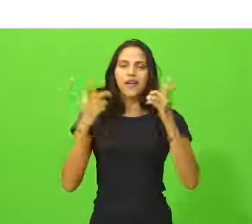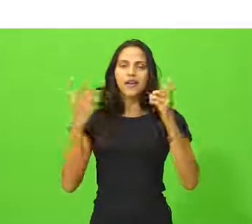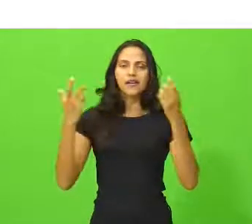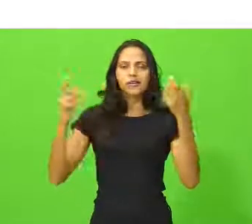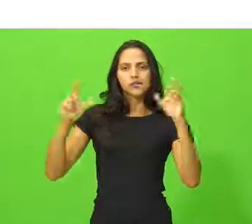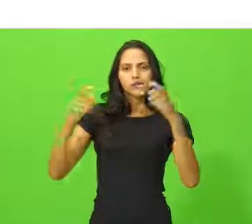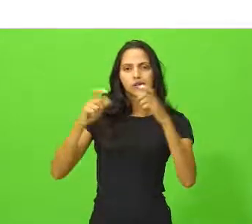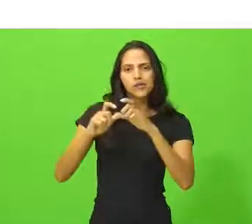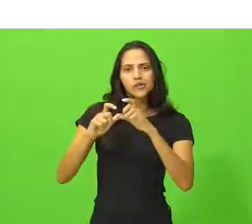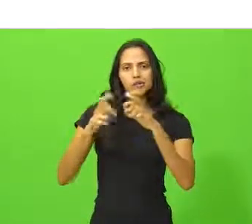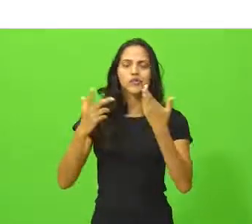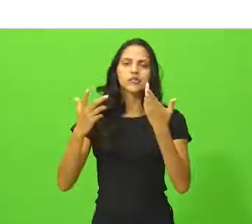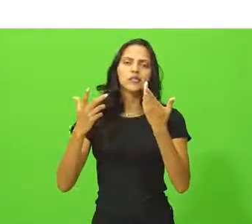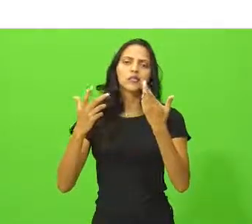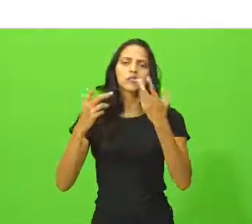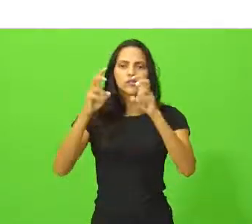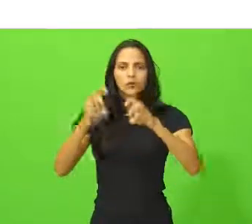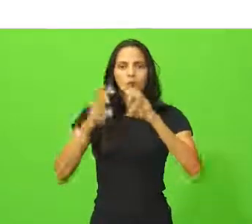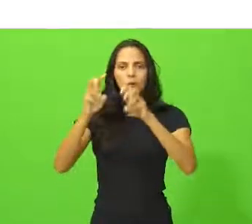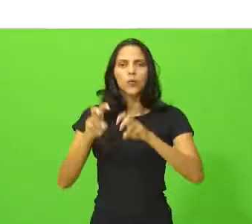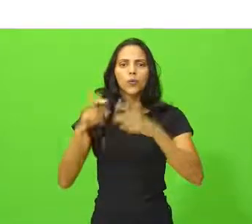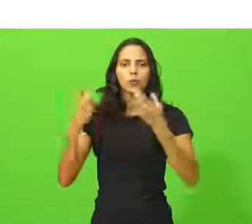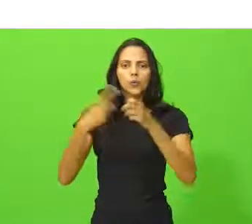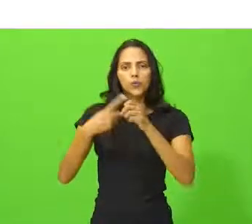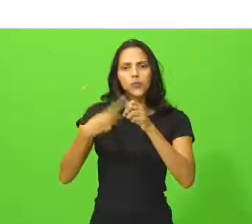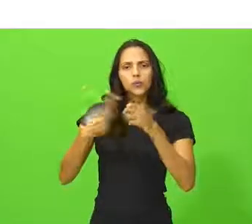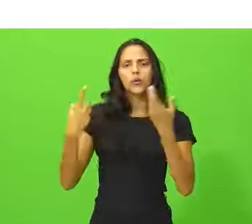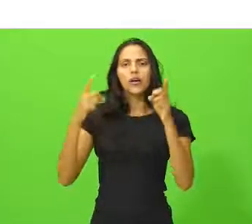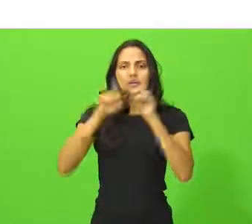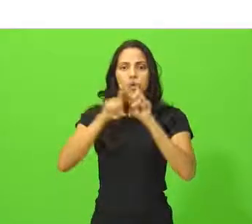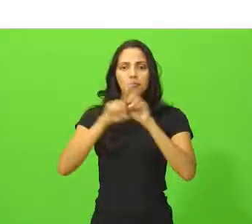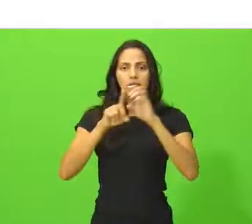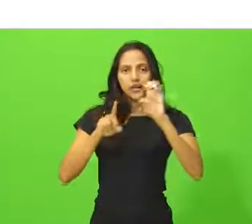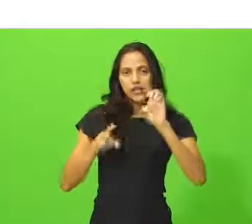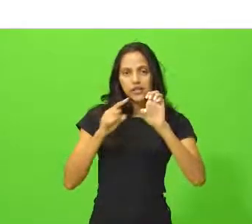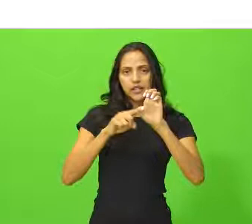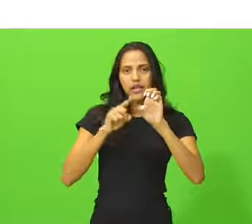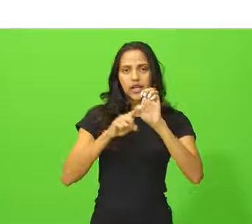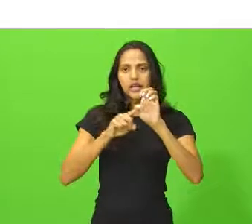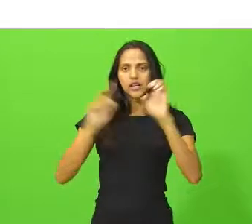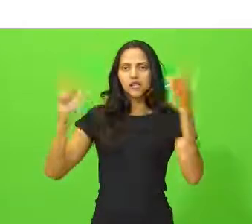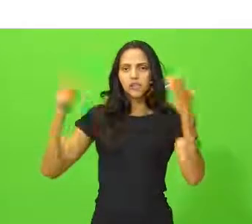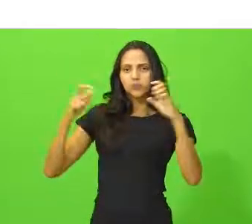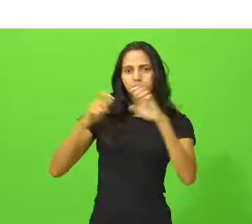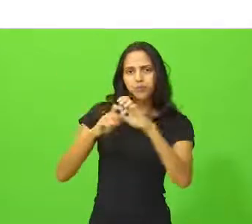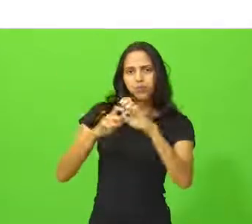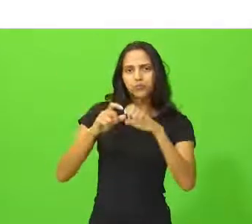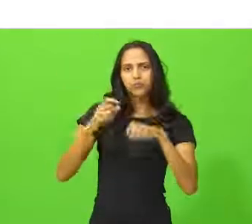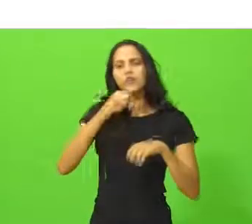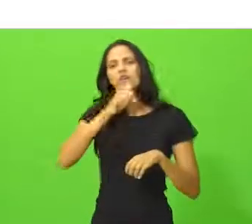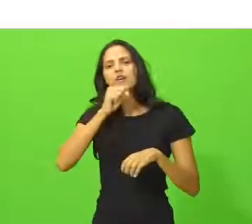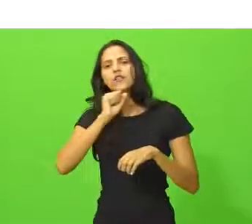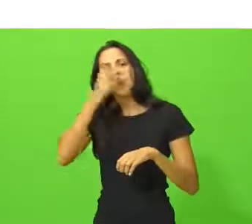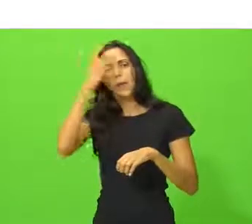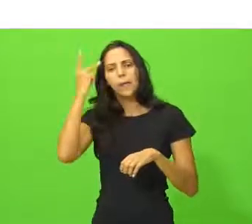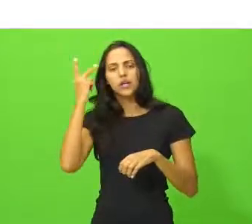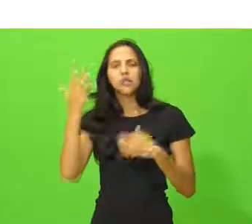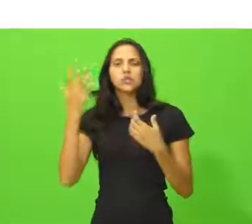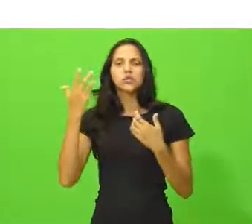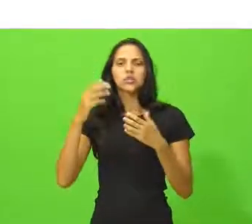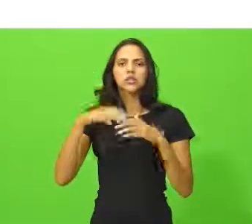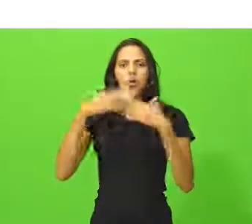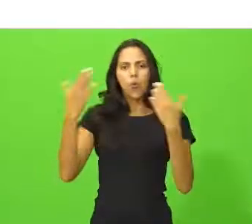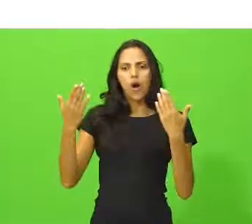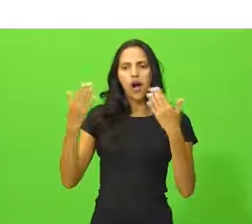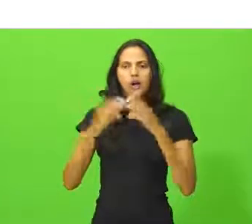queda da longevidade na área rural. E letra E, queda do número de idosos na área urbana. Esta é, portanto, a questão